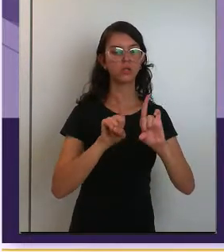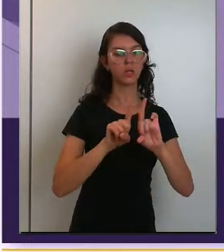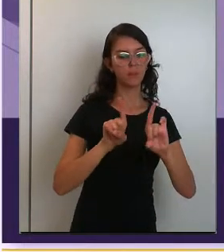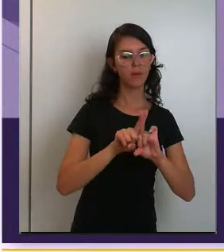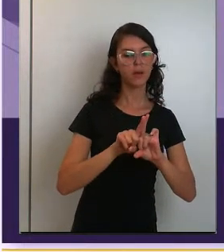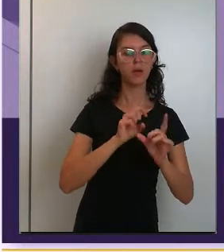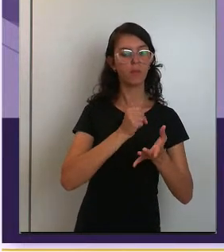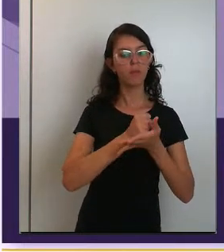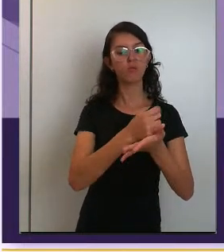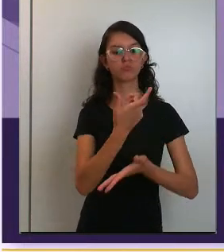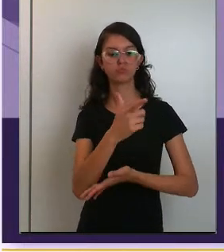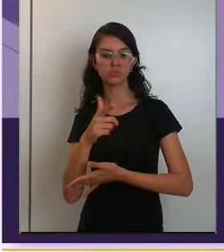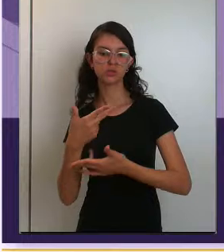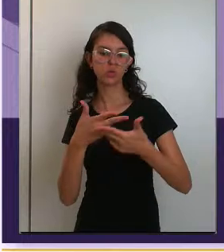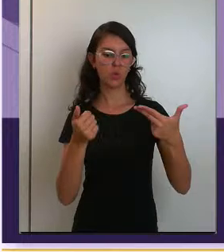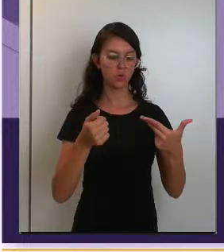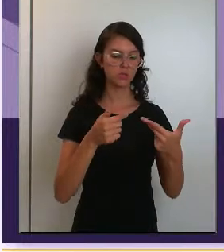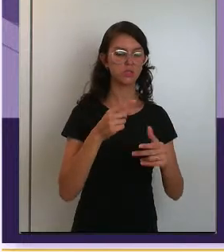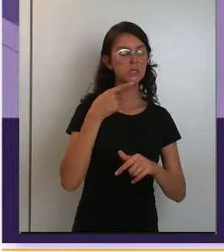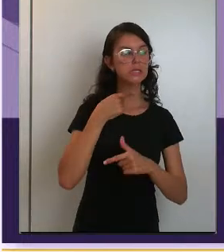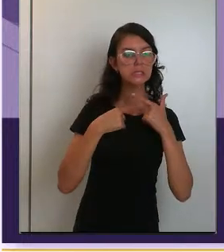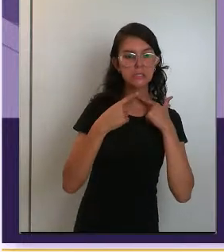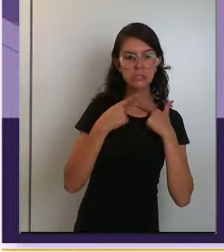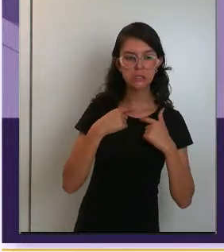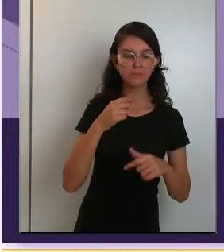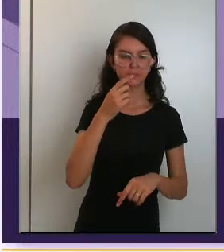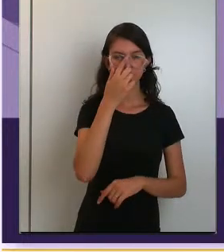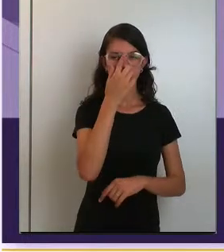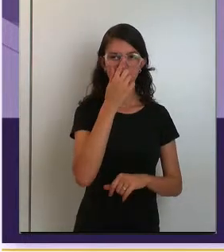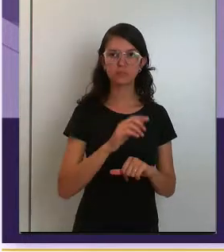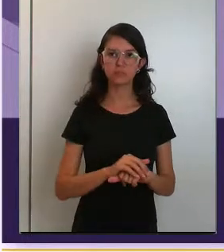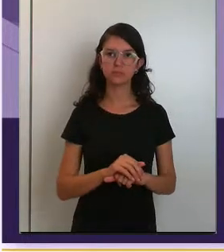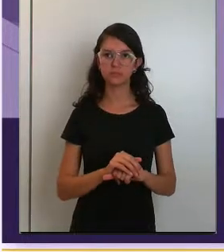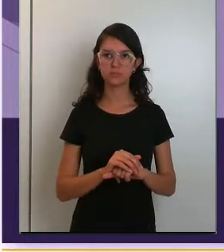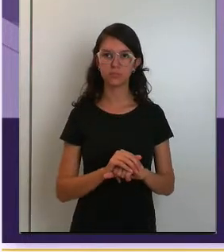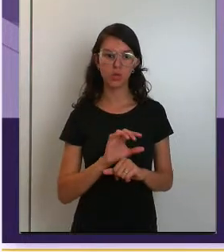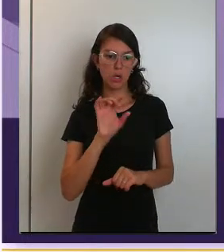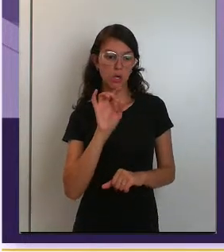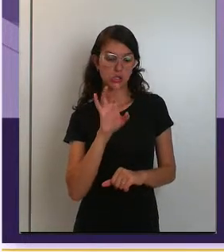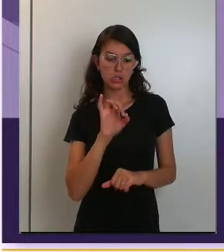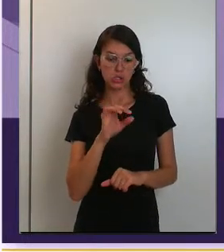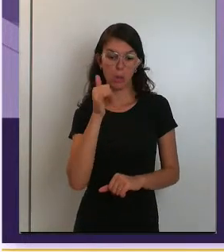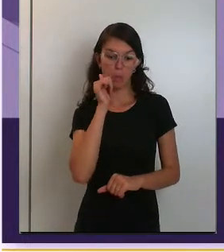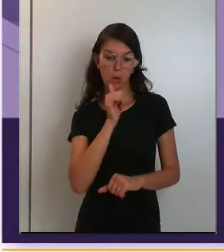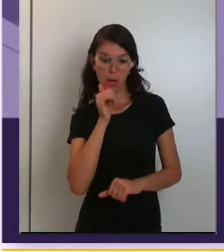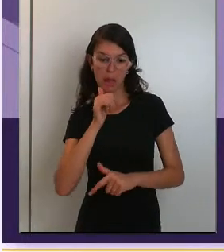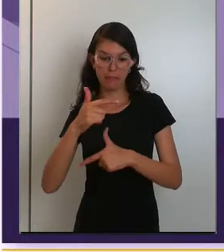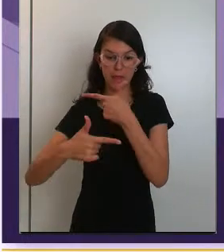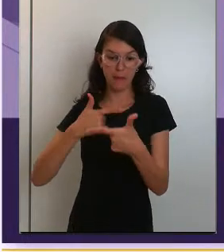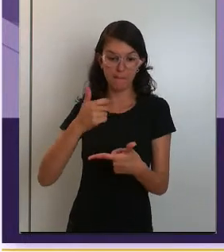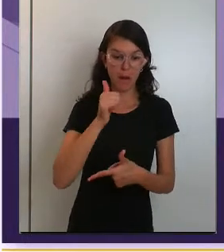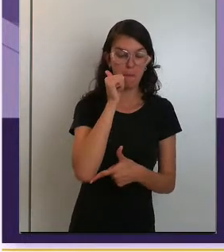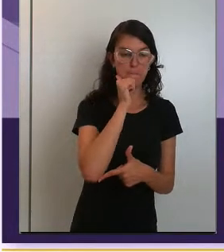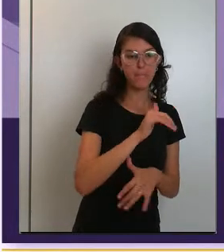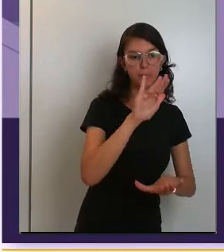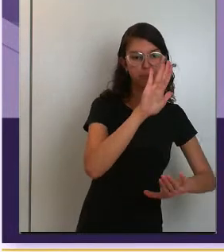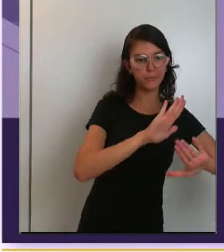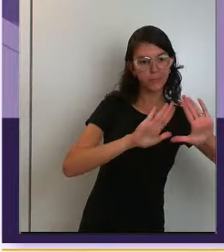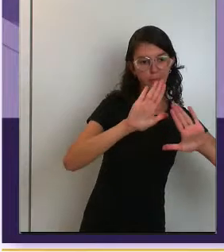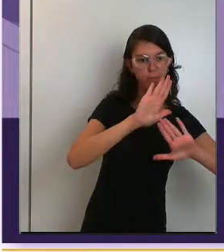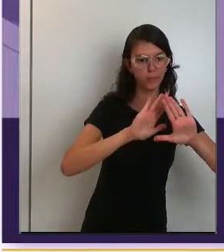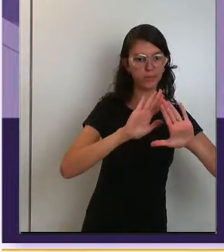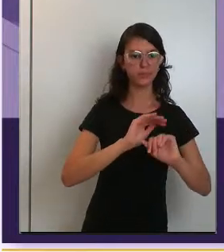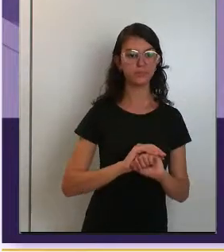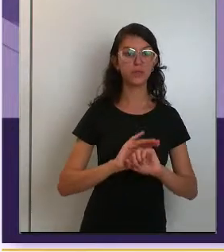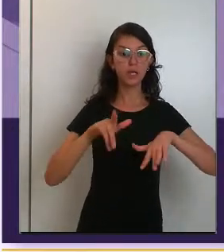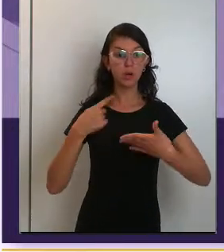que a mulher mais desejar e que vai muito além de ser uma simples mulher trabalhadora, mãe cuidadora. E aqui a